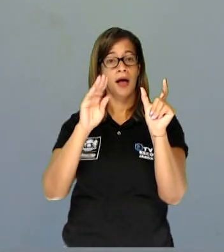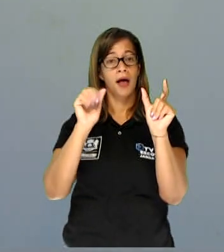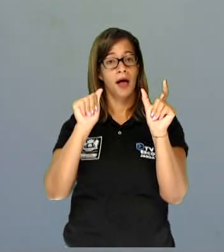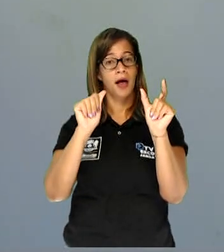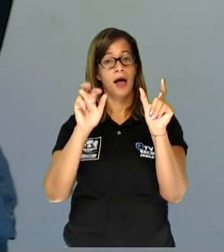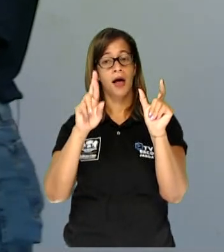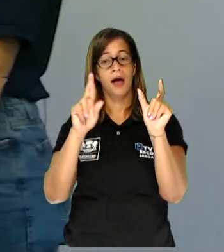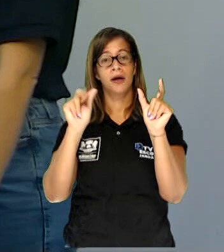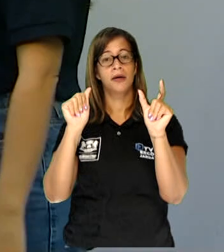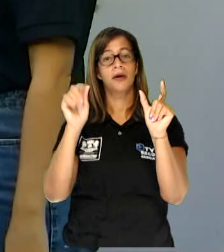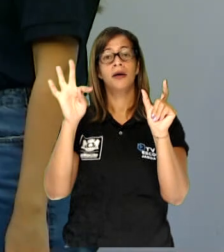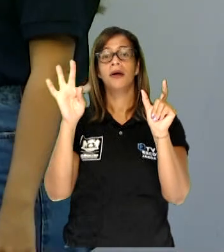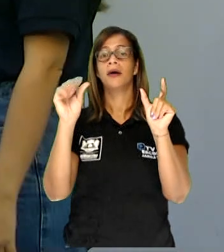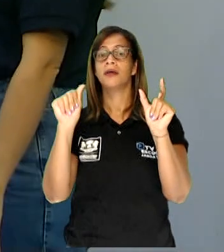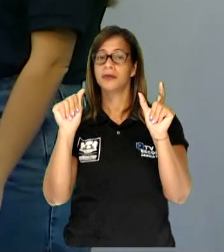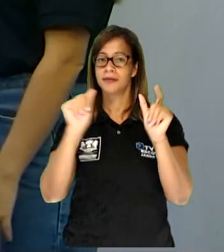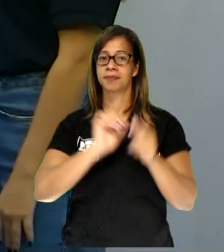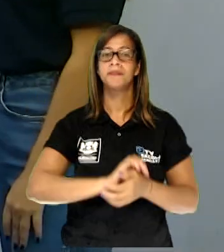letrinhas. Vamos lá.